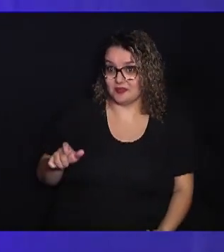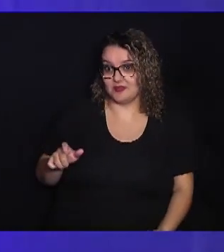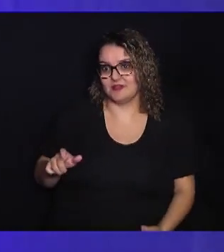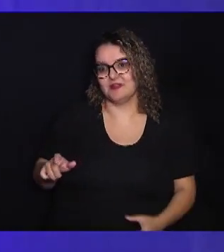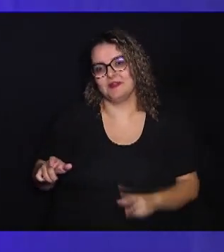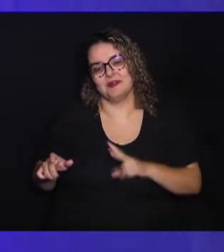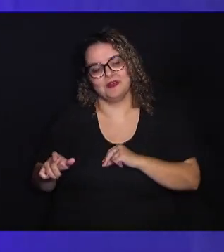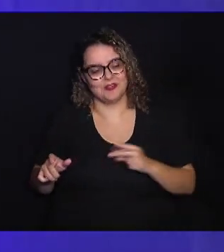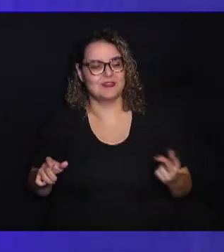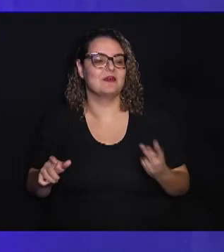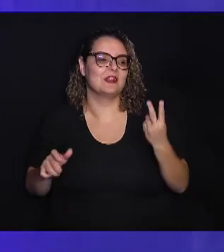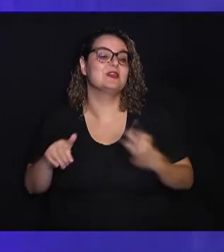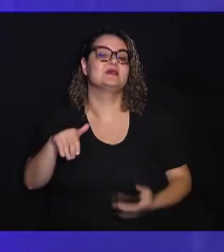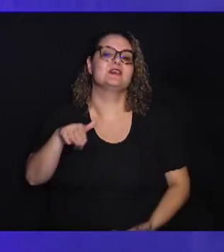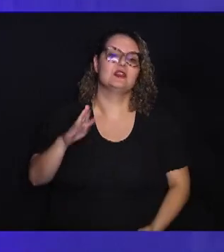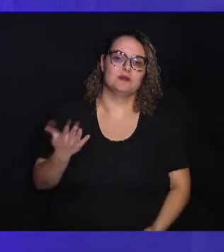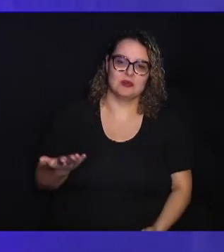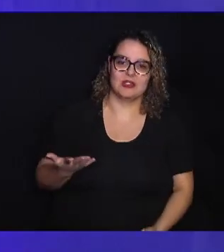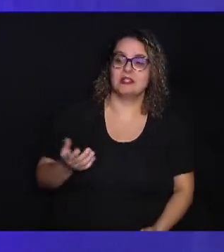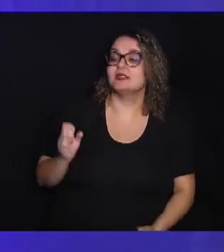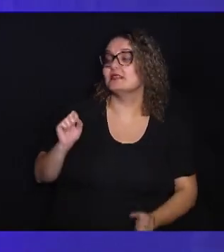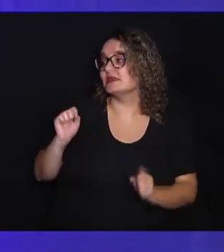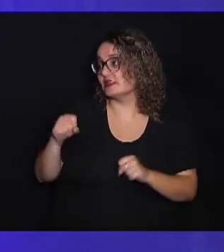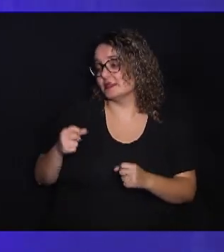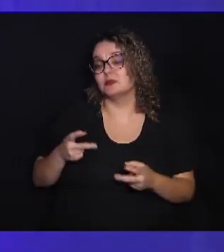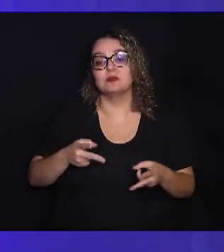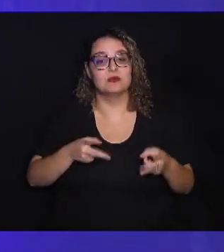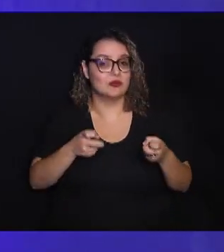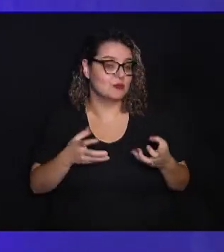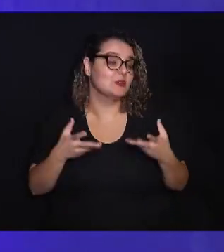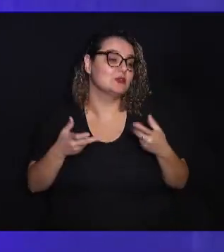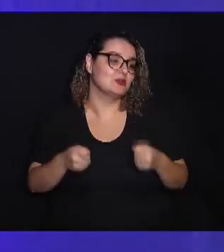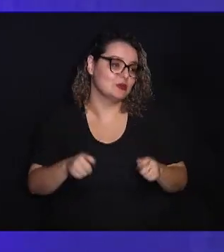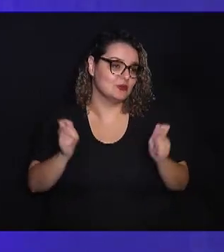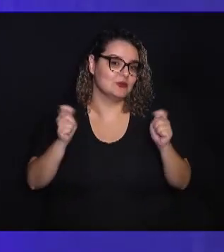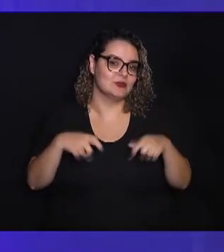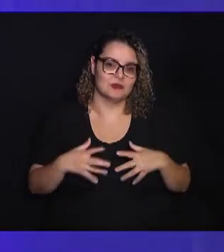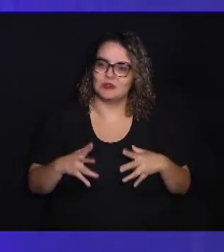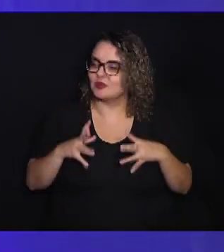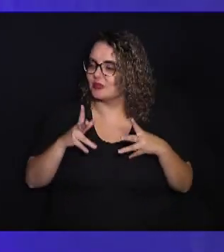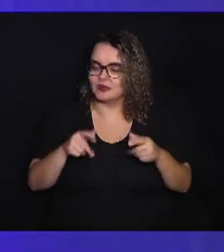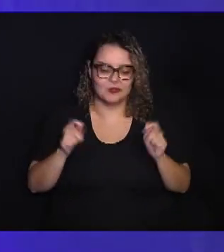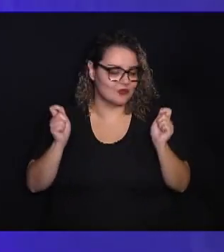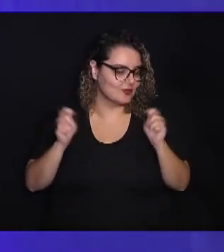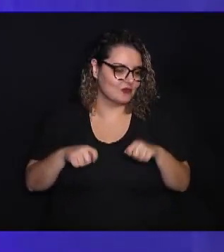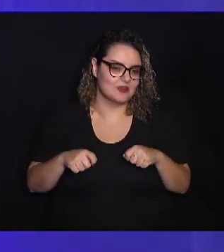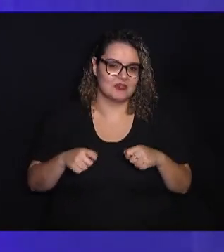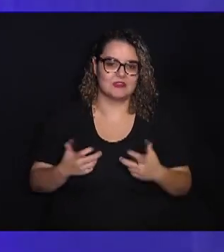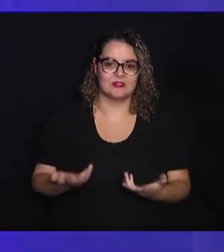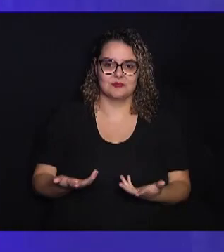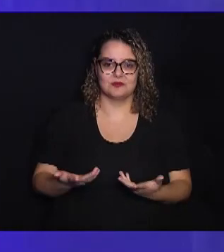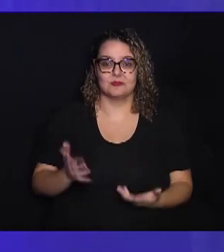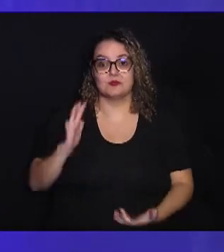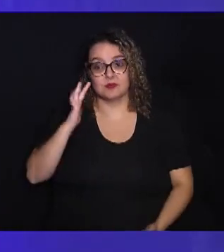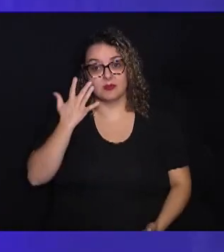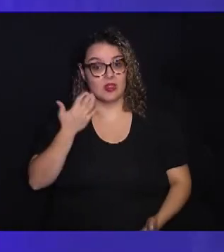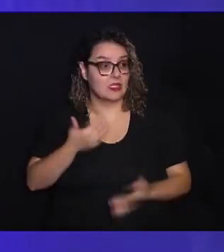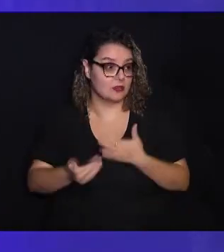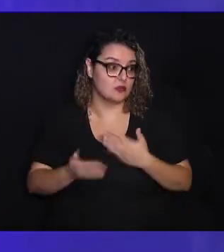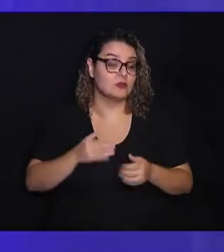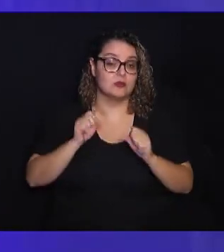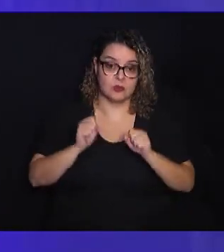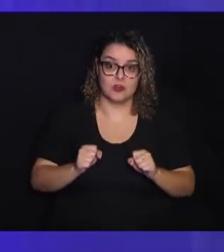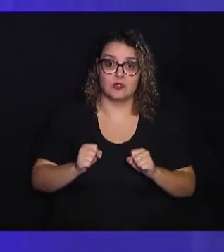começa a valorizar, né? Sim. E de perceber que tudo é possível, tudo é possível. Então, eu acho que qualquer um pode